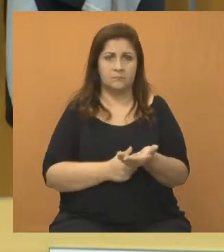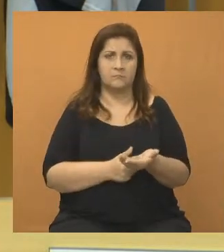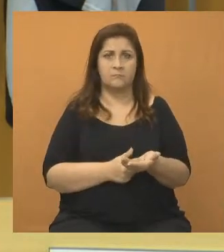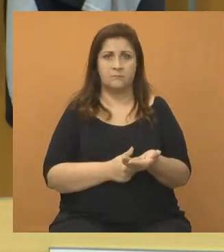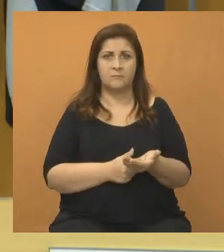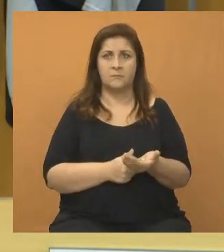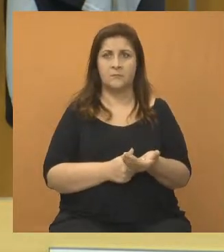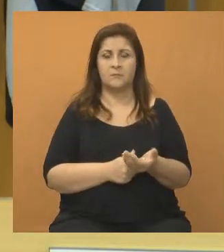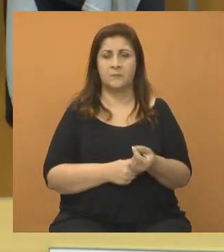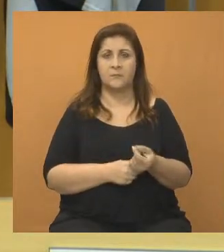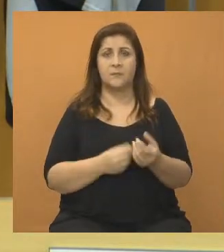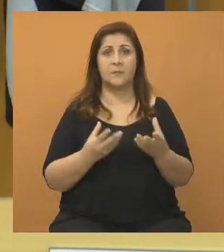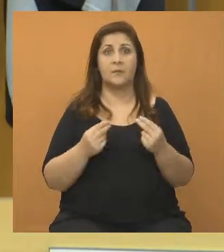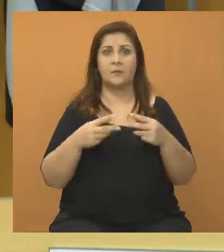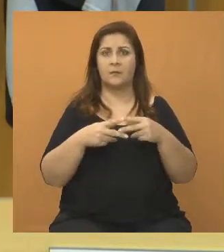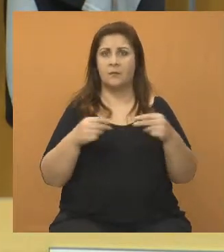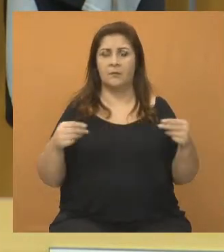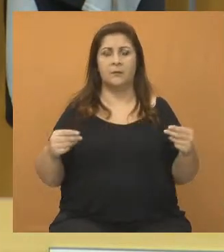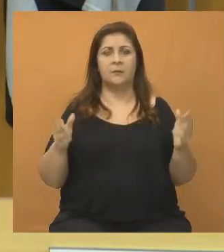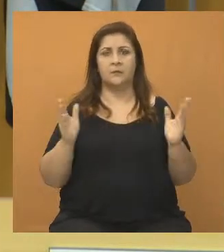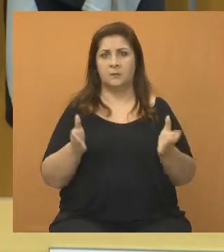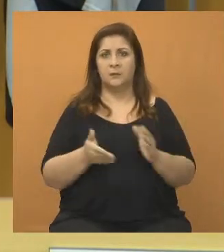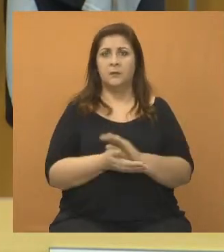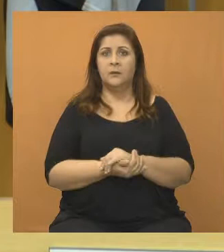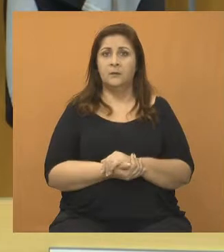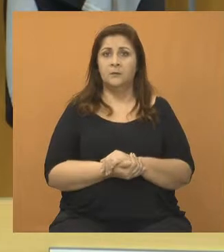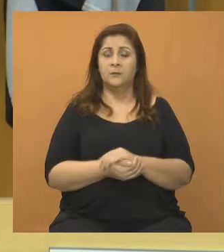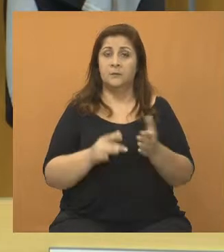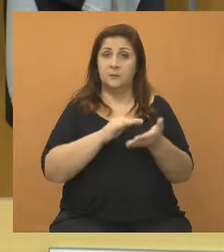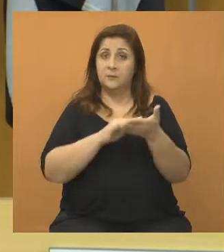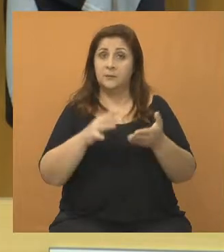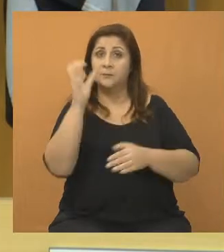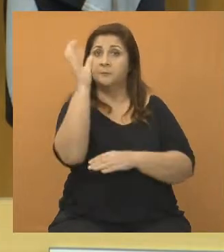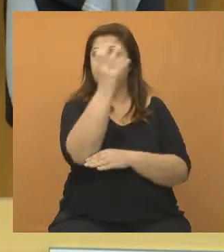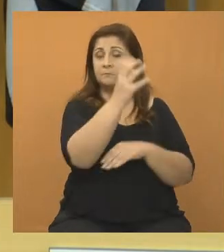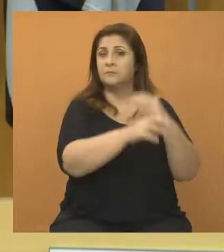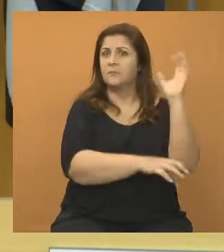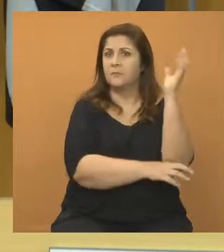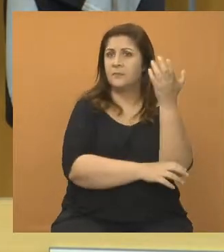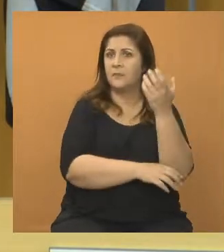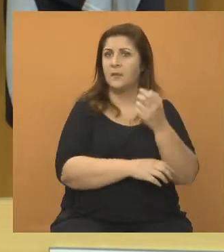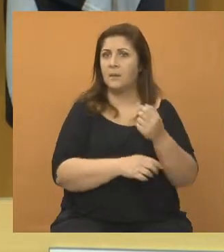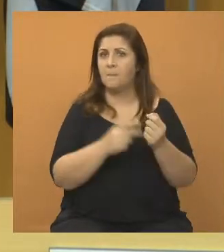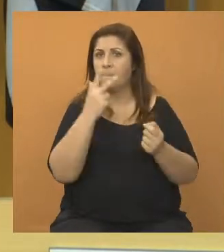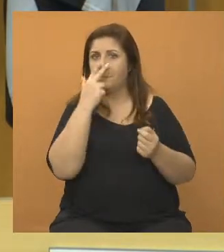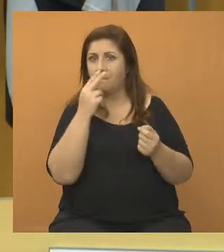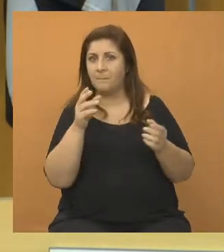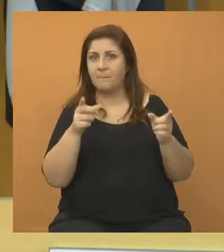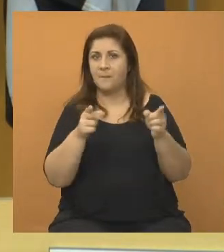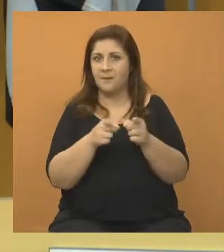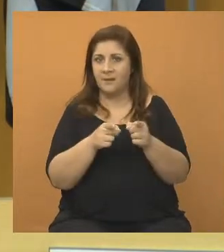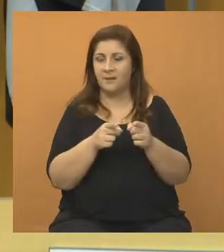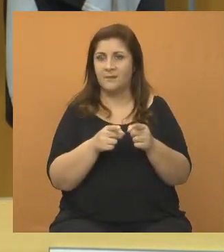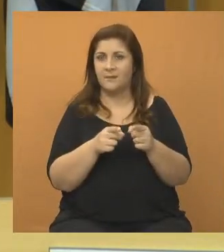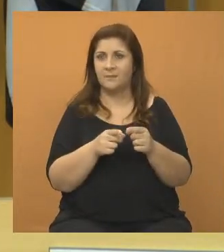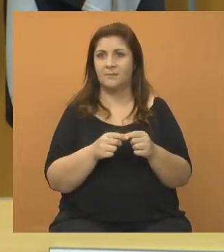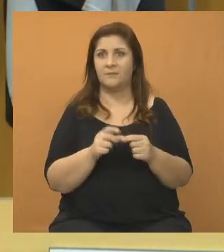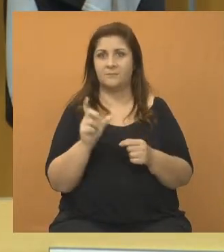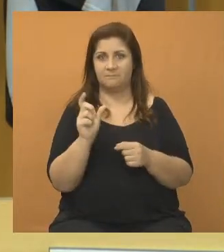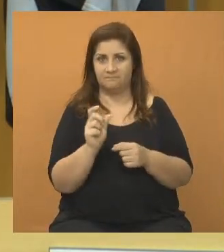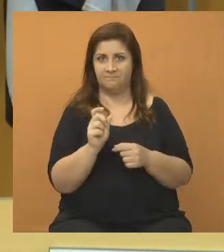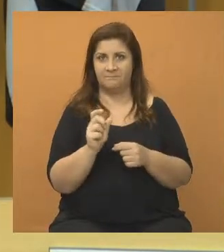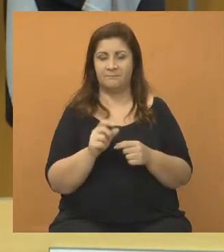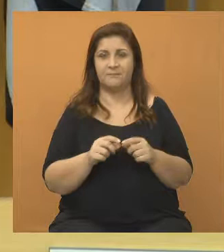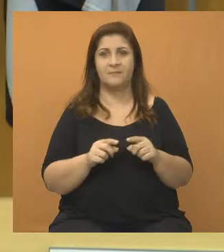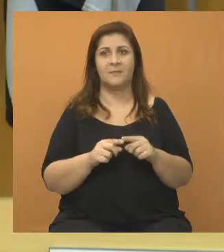volume gigantesco nesse contrato. A Secretaria de Meio Ambiente ela é uma secretaria pequena quando você retira esse contrato.